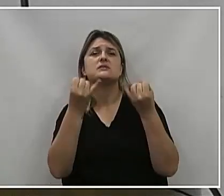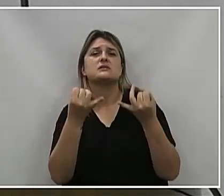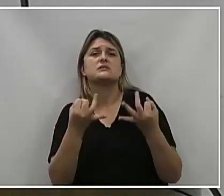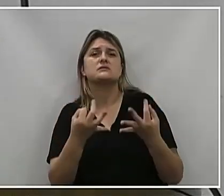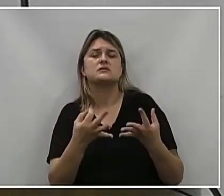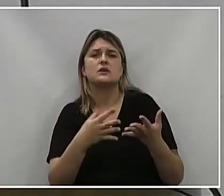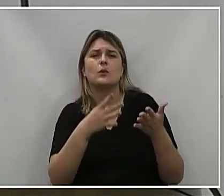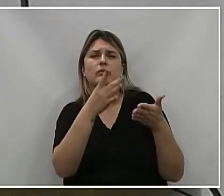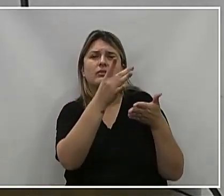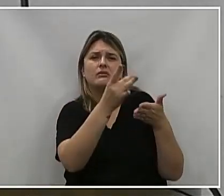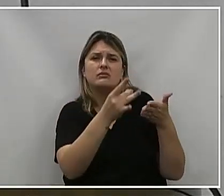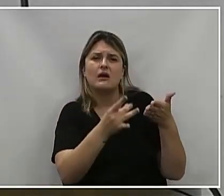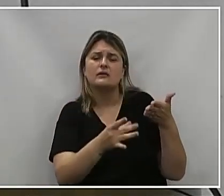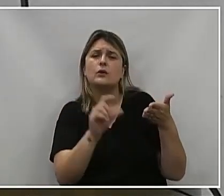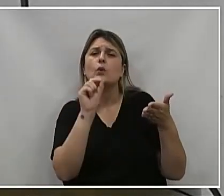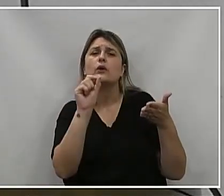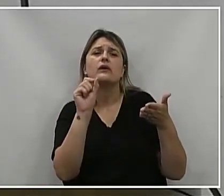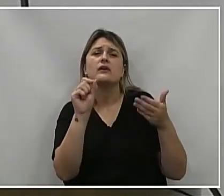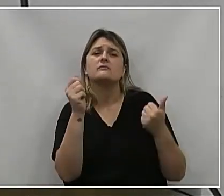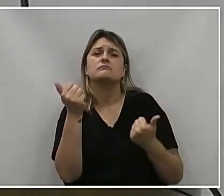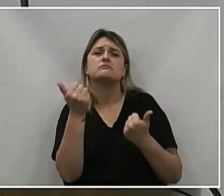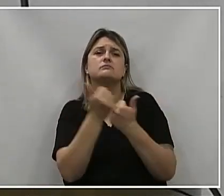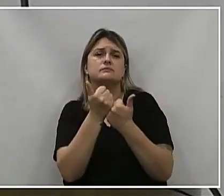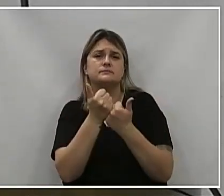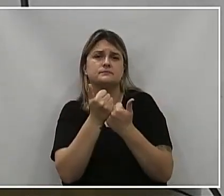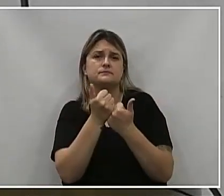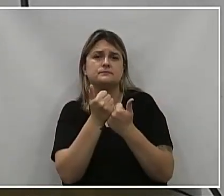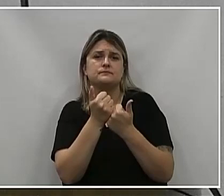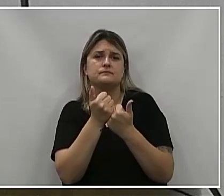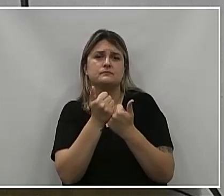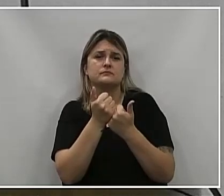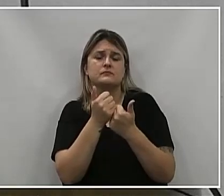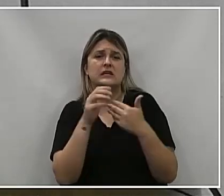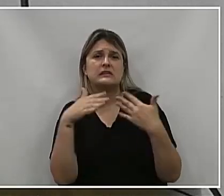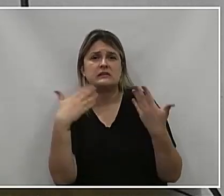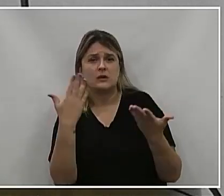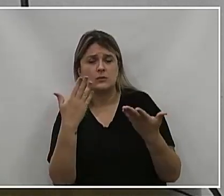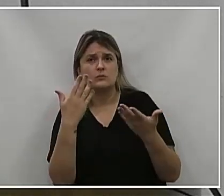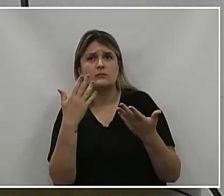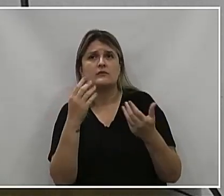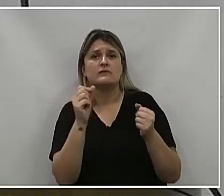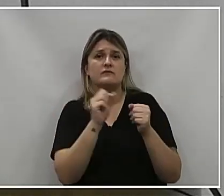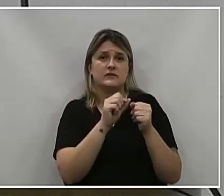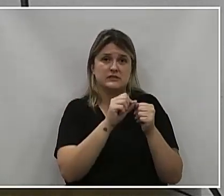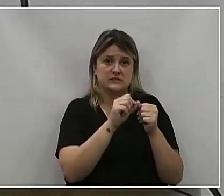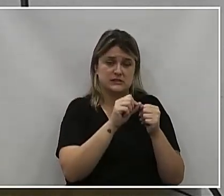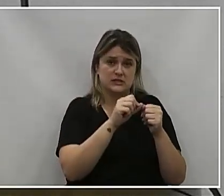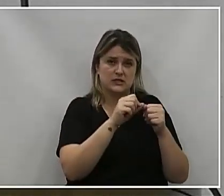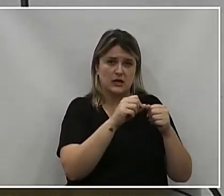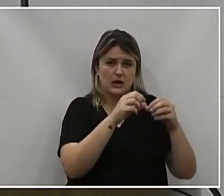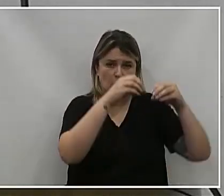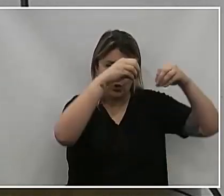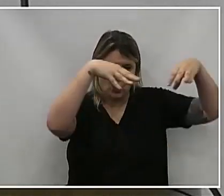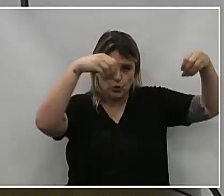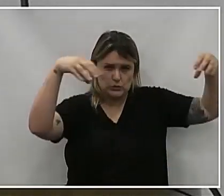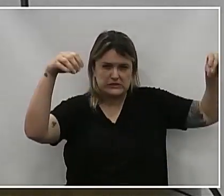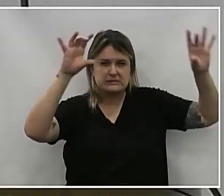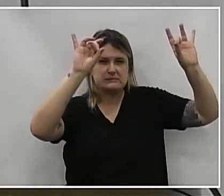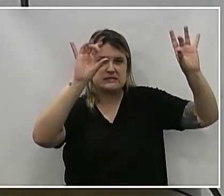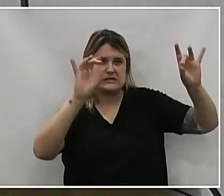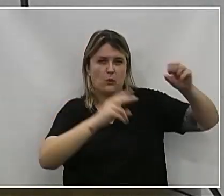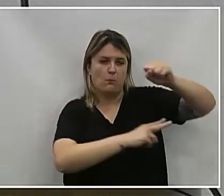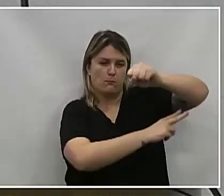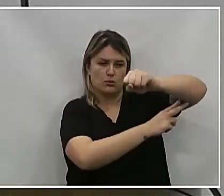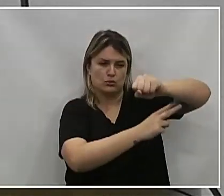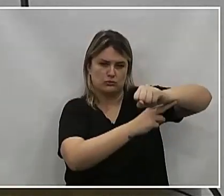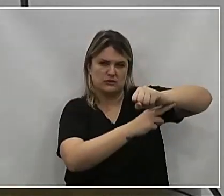nenhuma especificação do que poderia ser substituído. Então, ao invés de executar uma iluminação decorativa em uma ponte